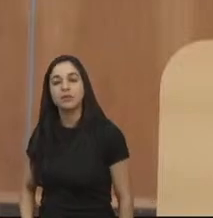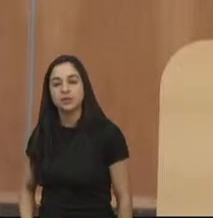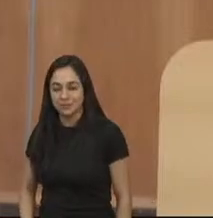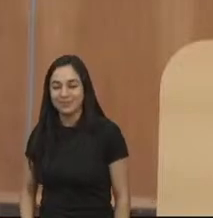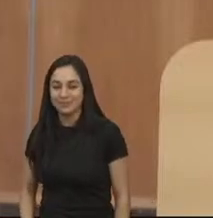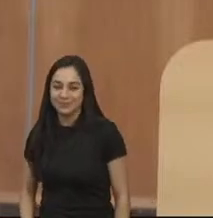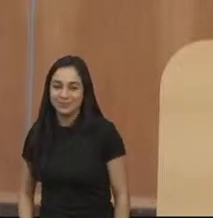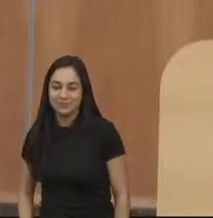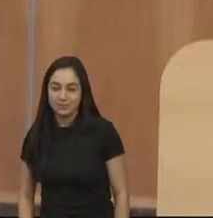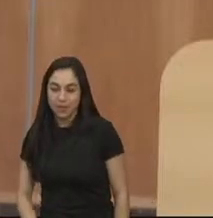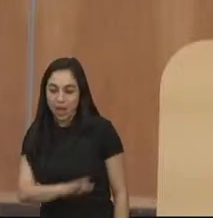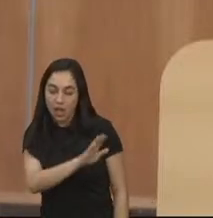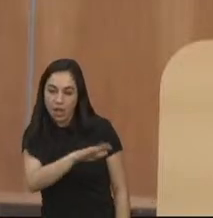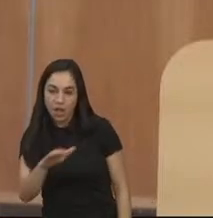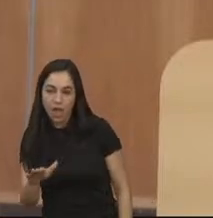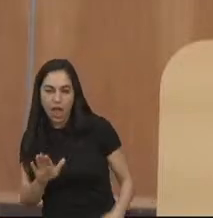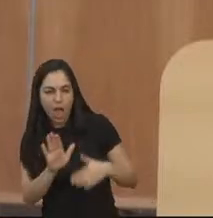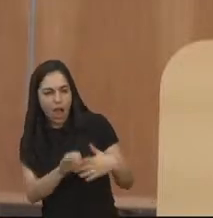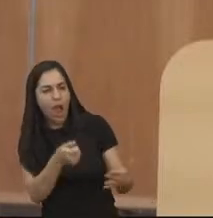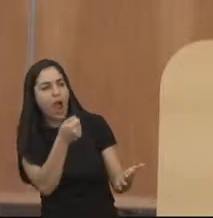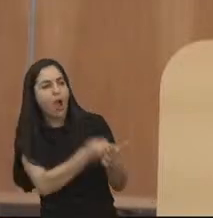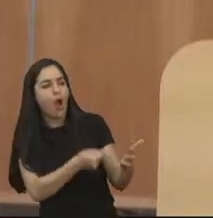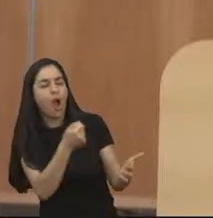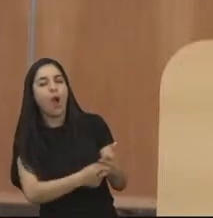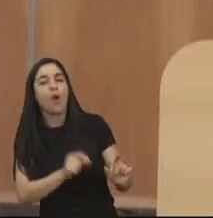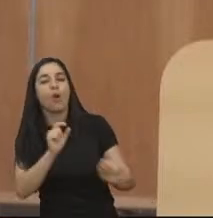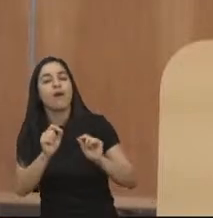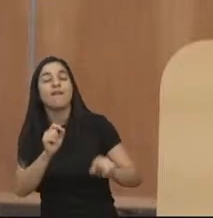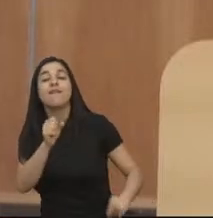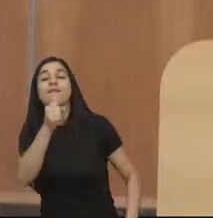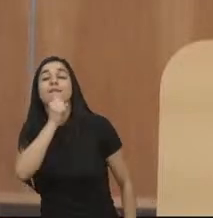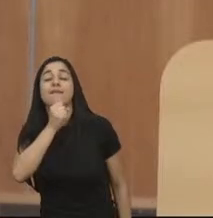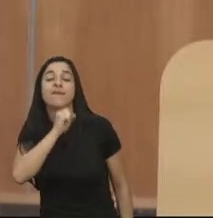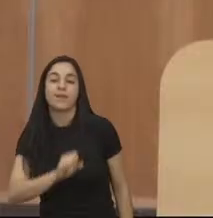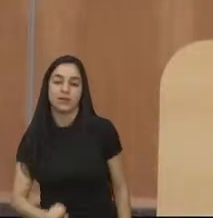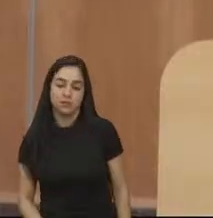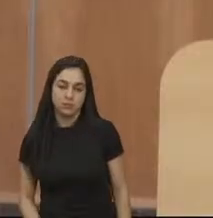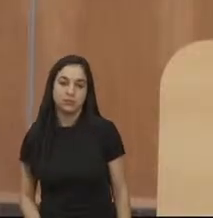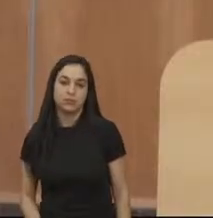que passou a ajudar a cobrar também. Os idosos.